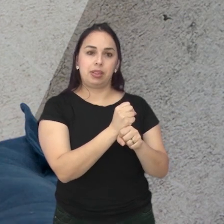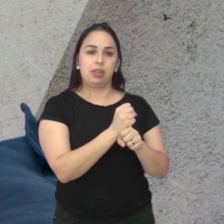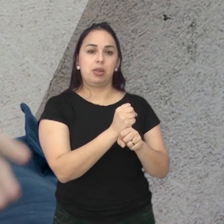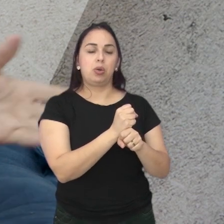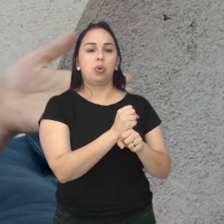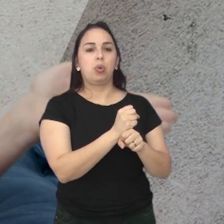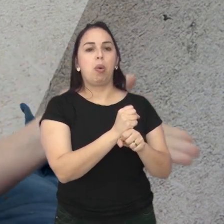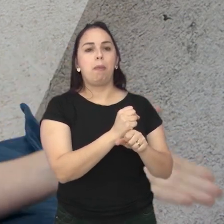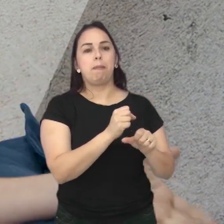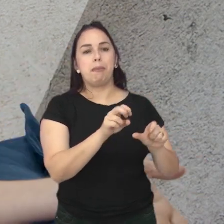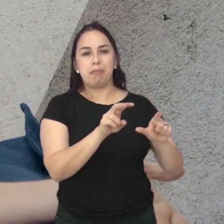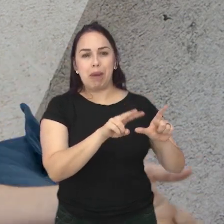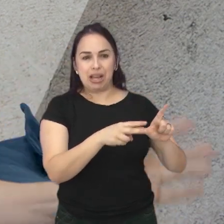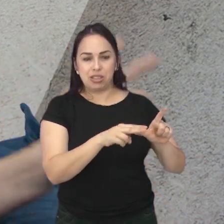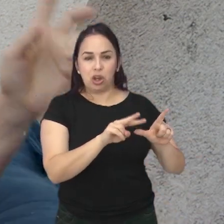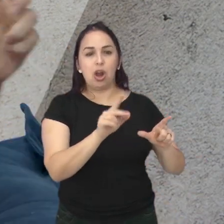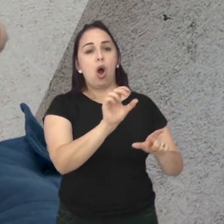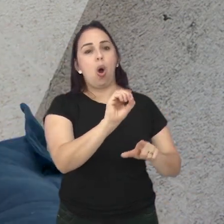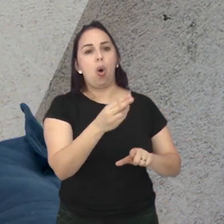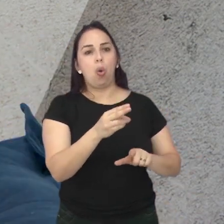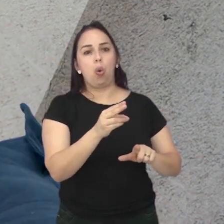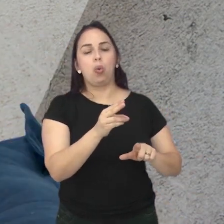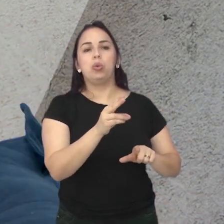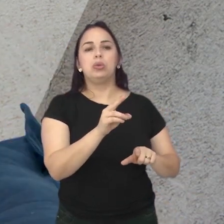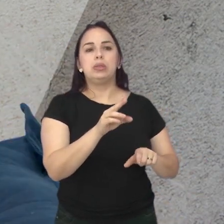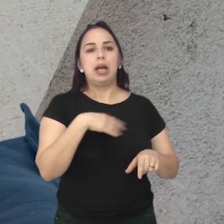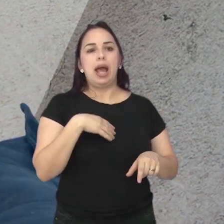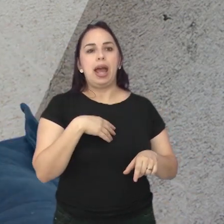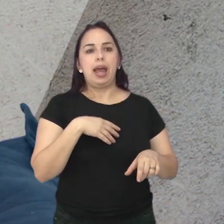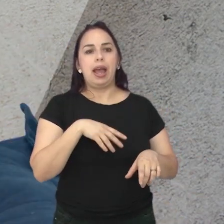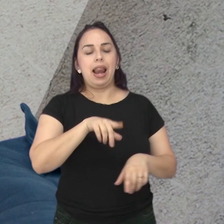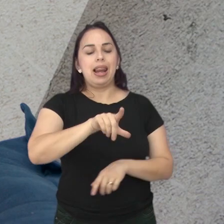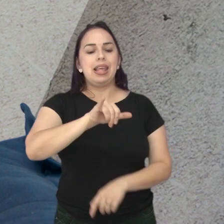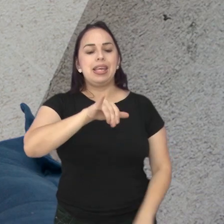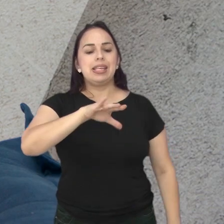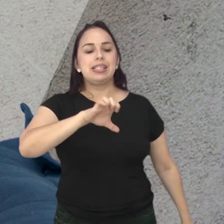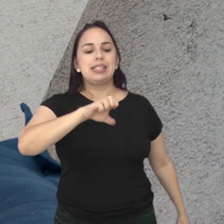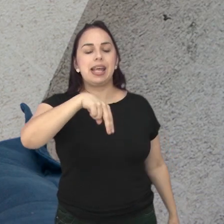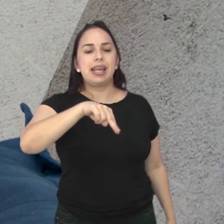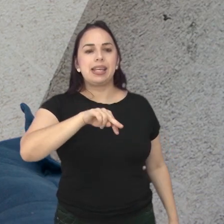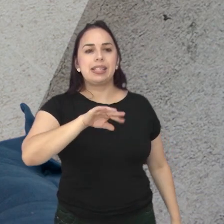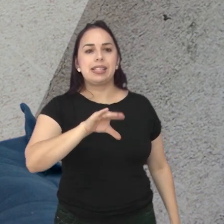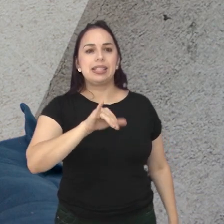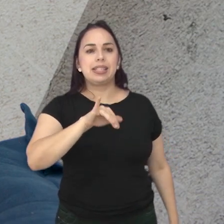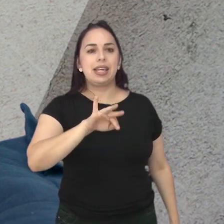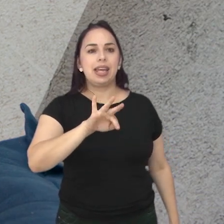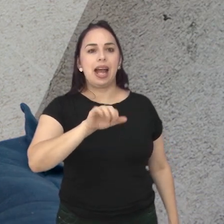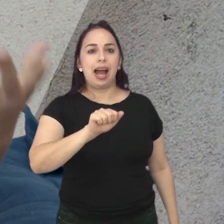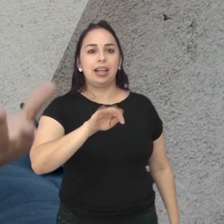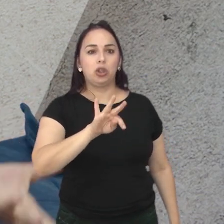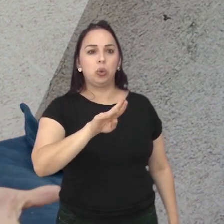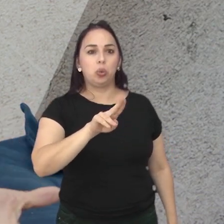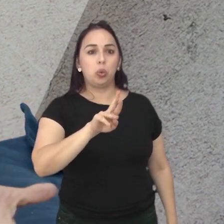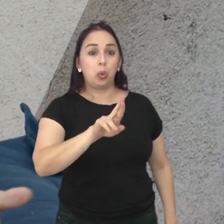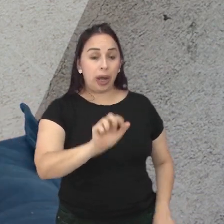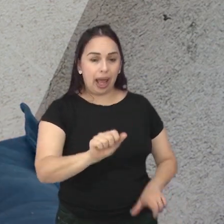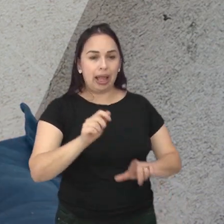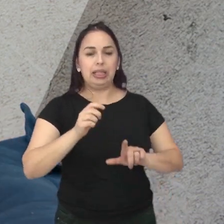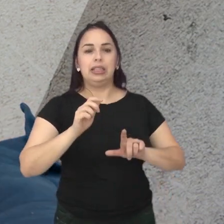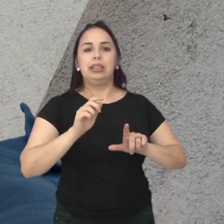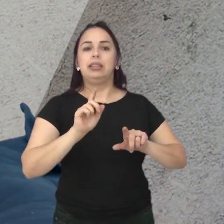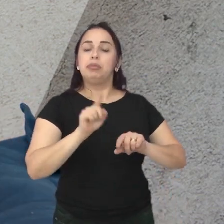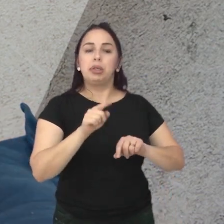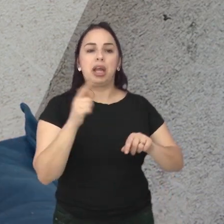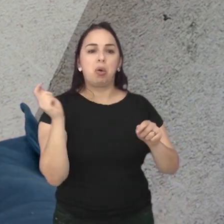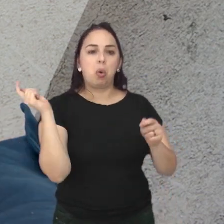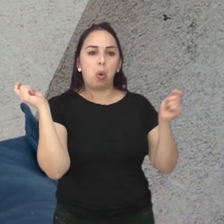você sai ou com bacharelado ou com licenciatura. A gente sempre fala para os nossos alunos, gente, já façam a licenciatura,